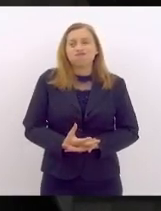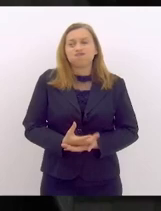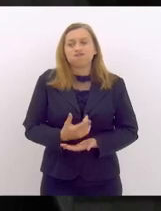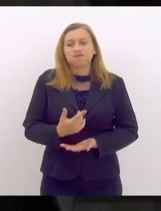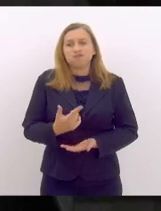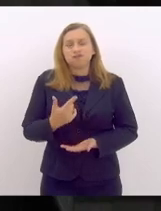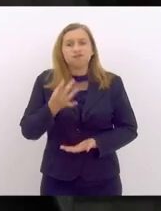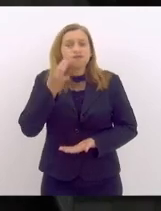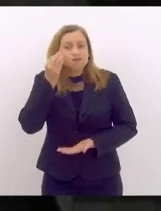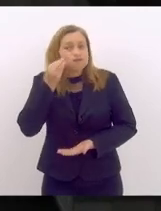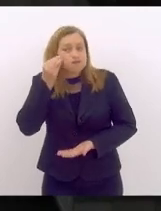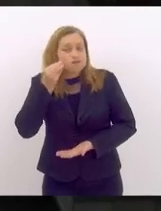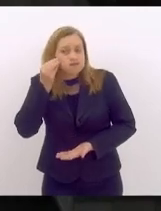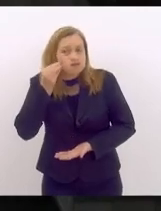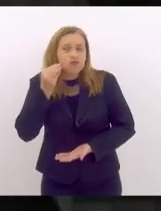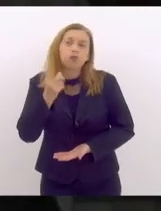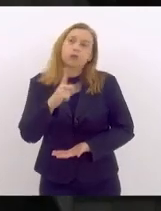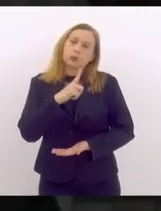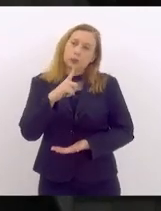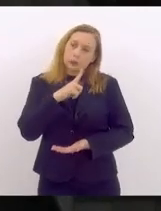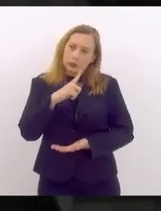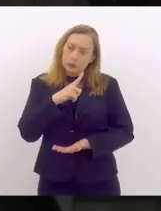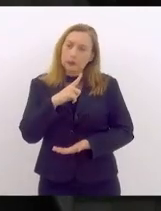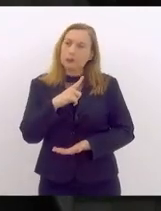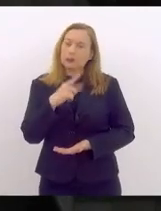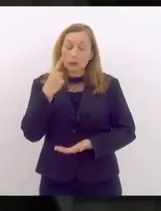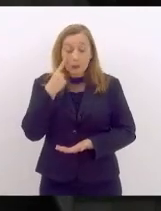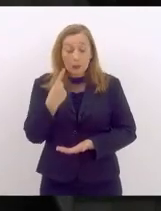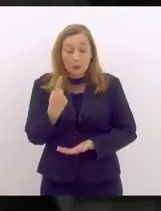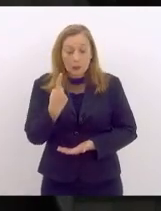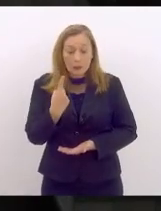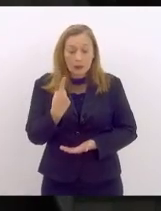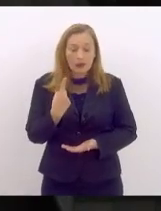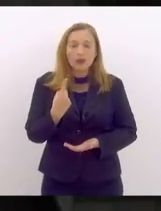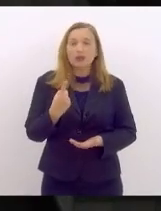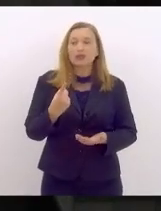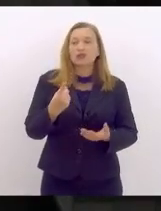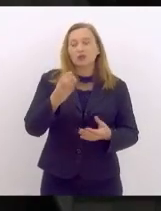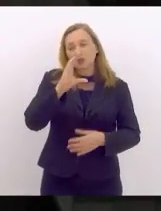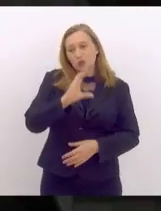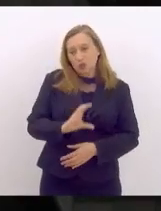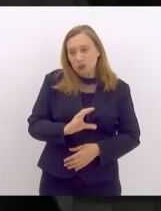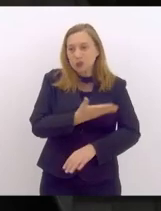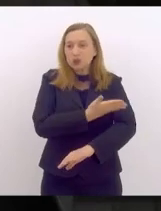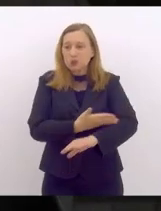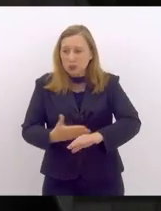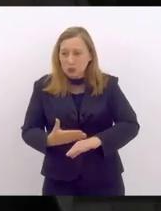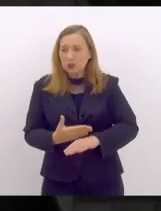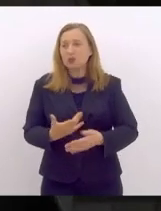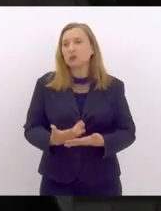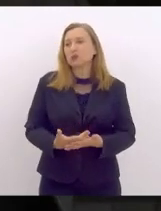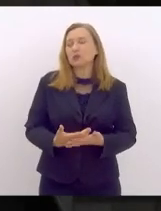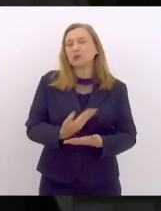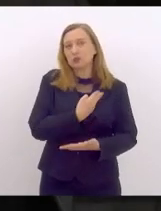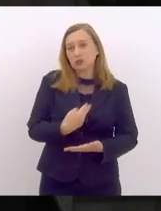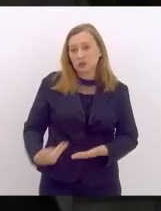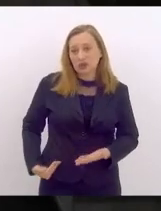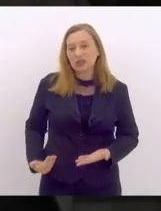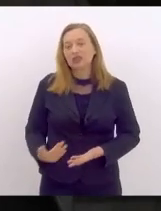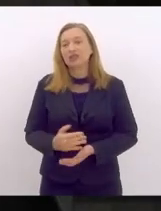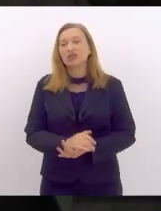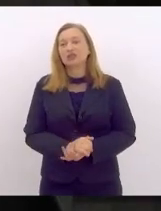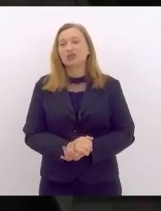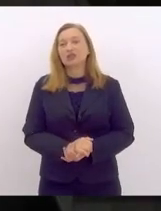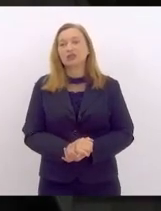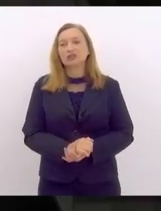carne Oi e a gente viu o reflexo desses comportamentos espúrios dos governantes